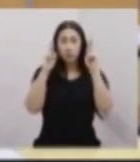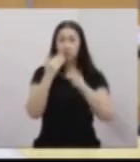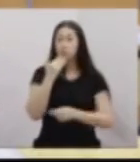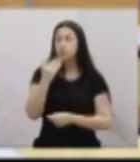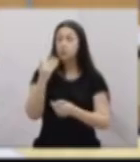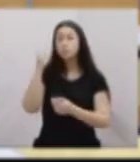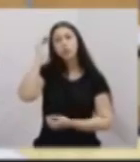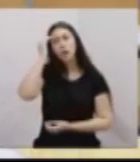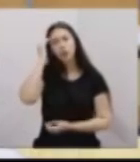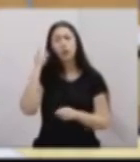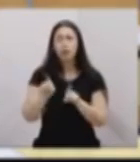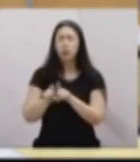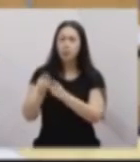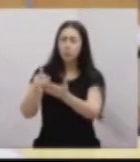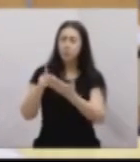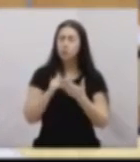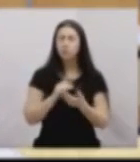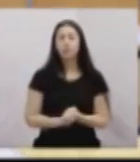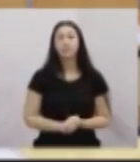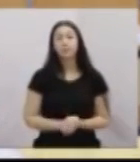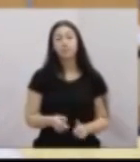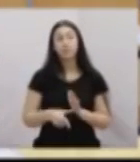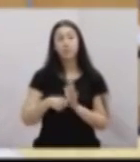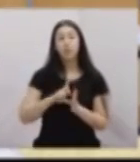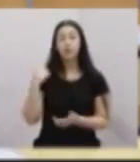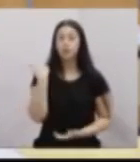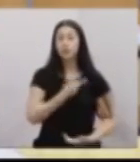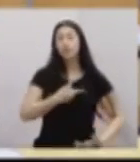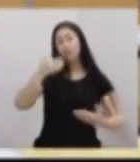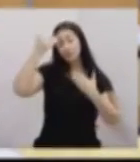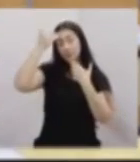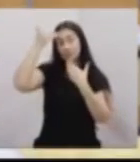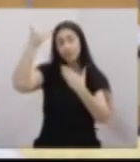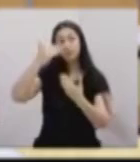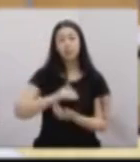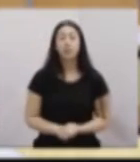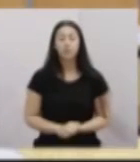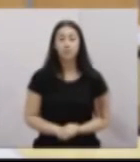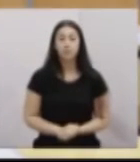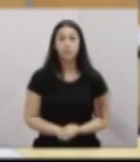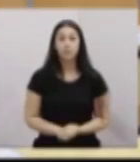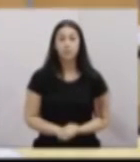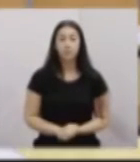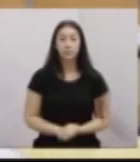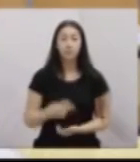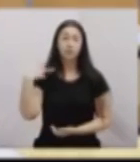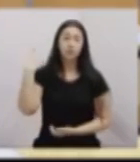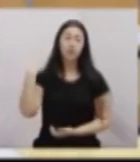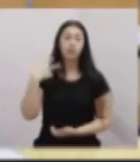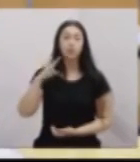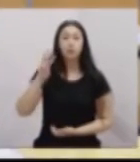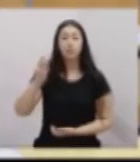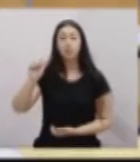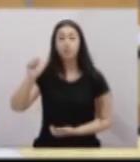à compreensão e aos préstimos dessa empresa e, antecipando agradecimento pela atenção dispensada, subscrevemos autoria,